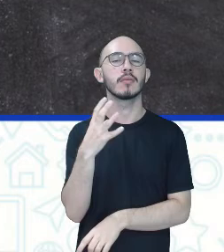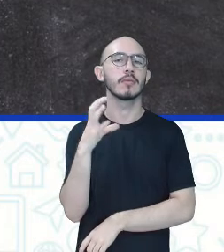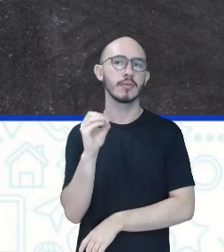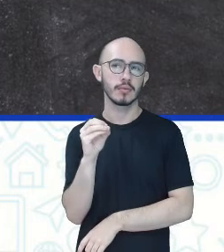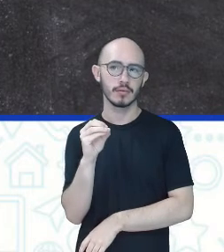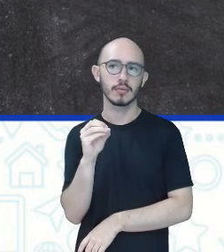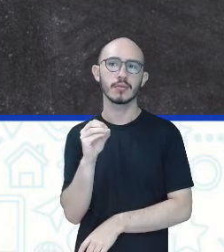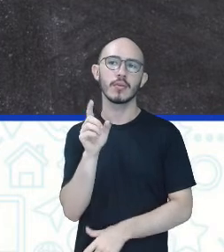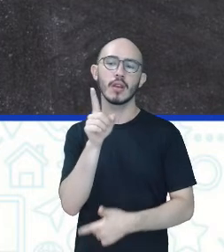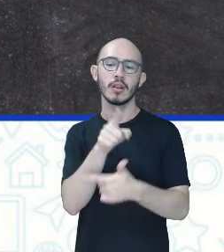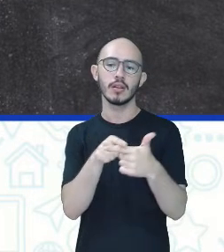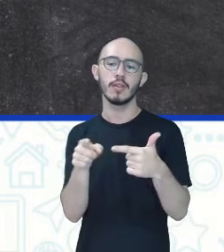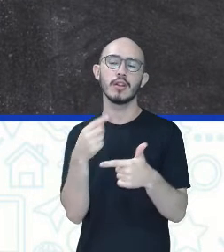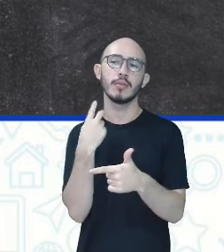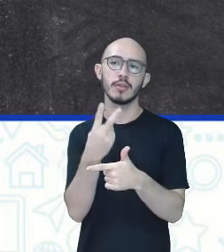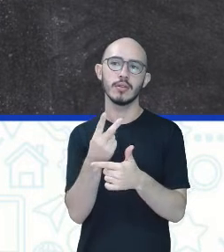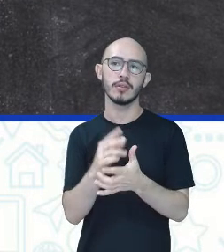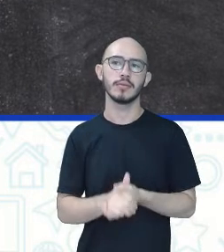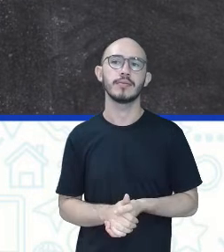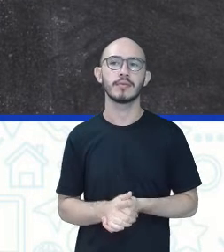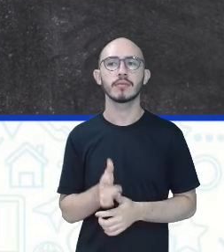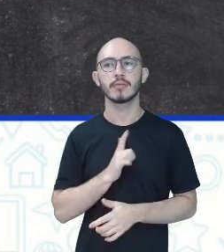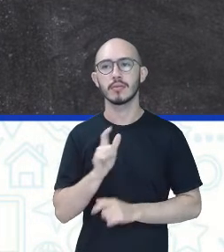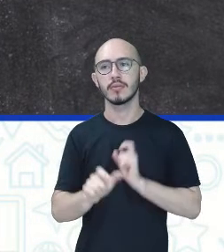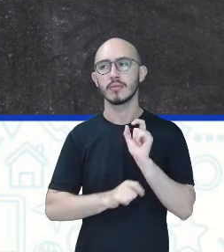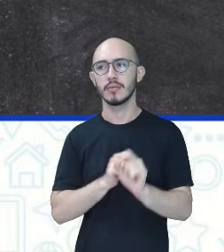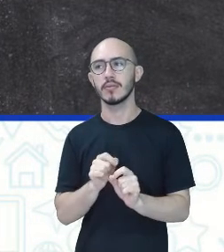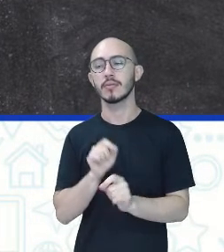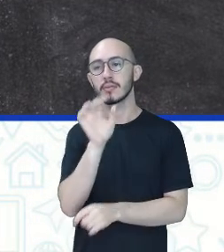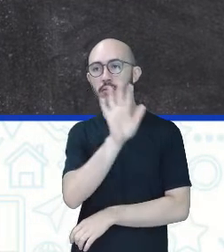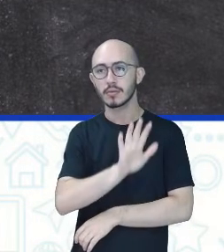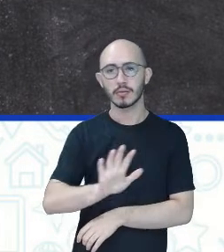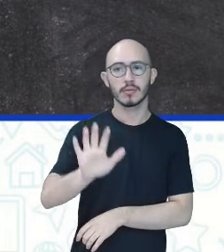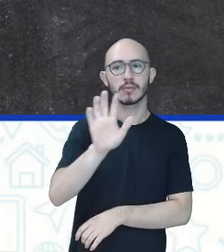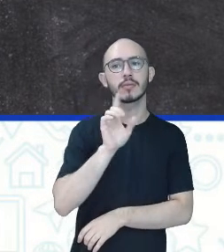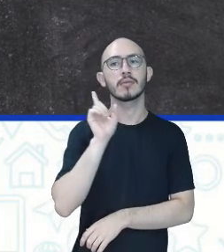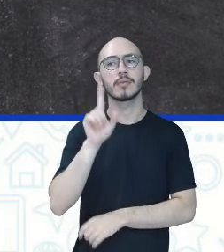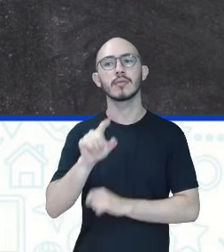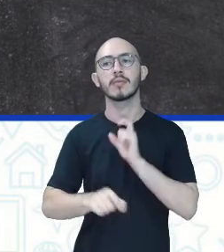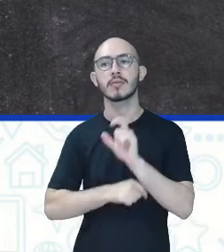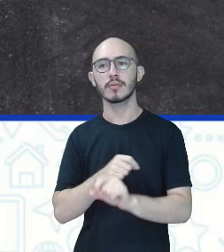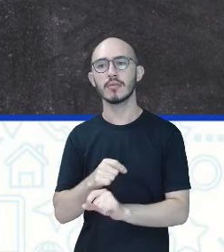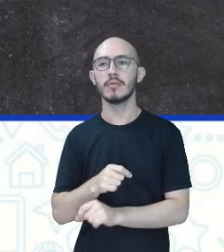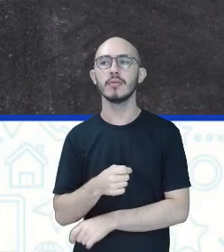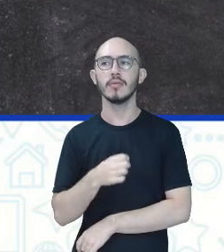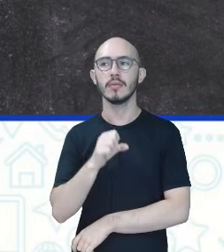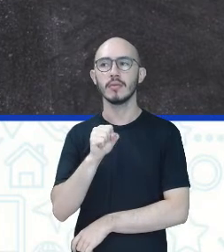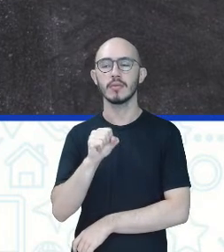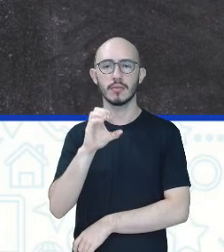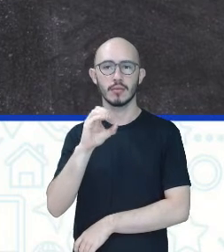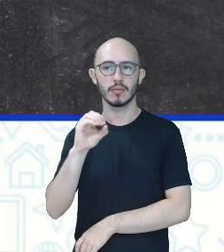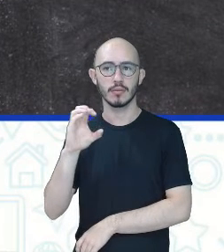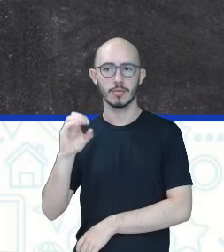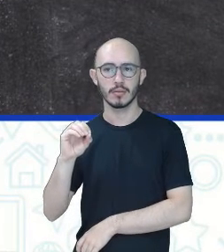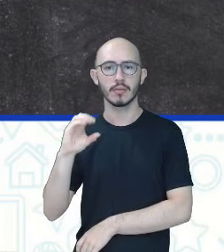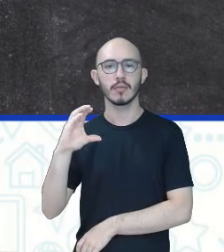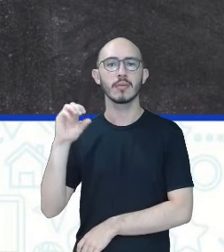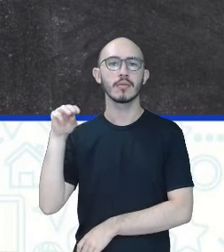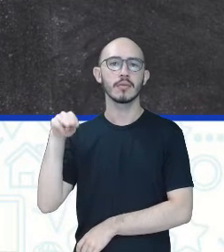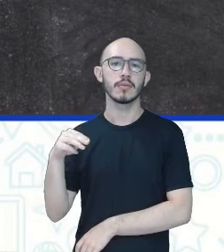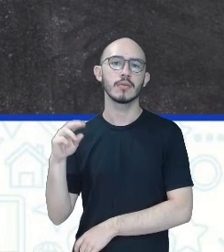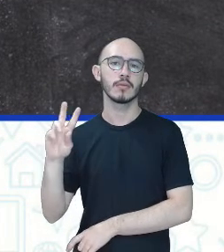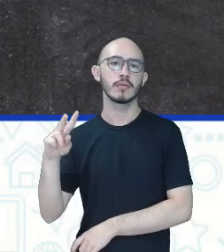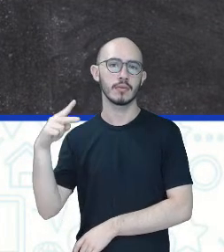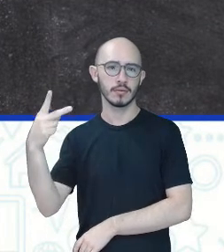40, dividido por 2. Então, encontramos aí que a área desse triângulo ele é igual a 800